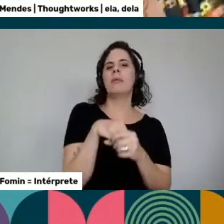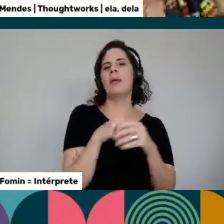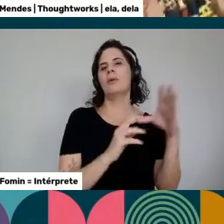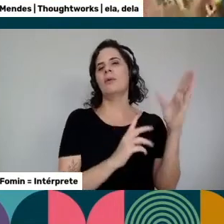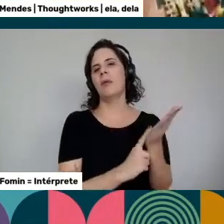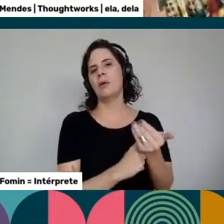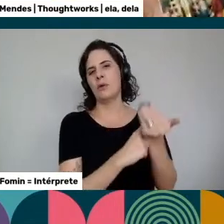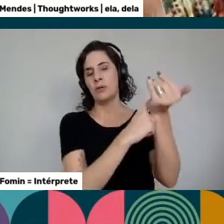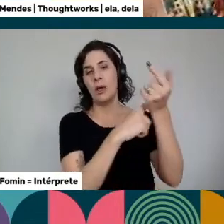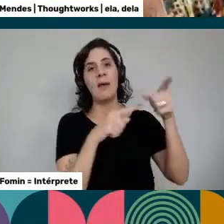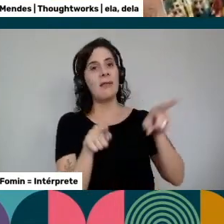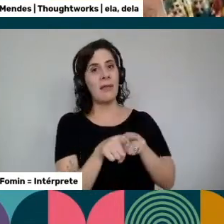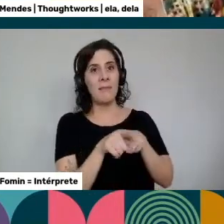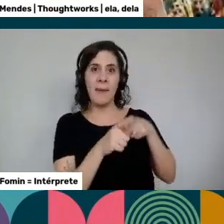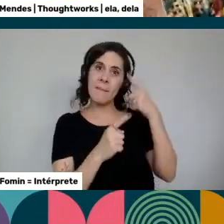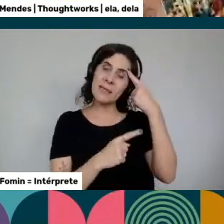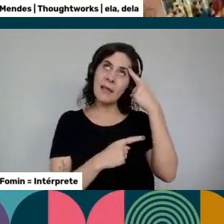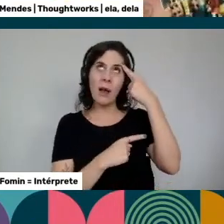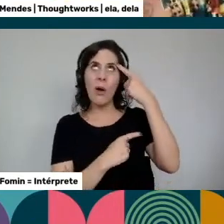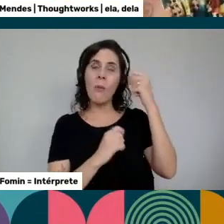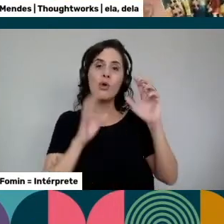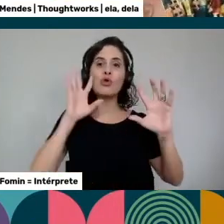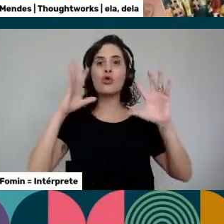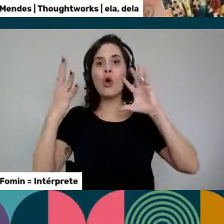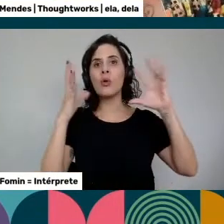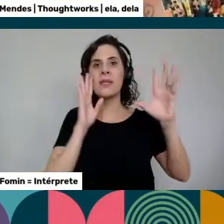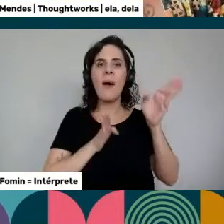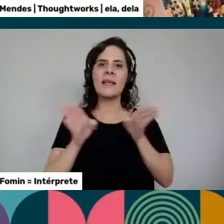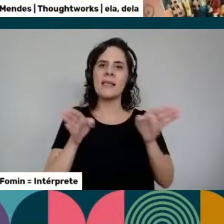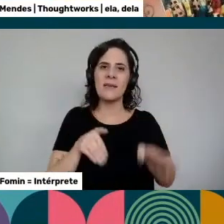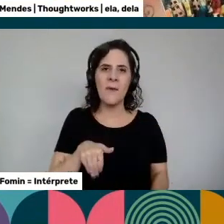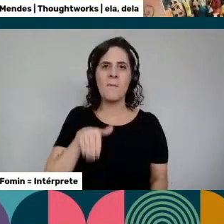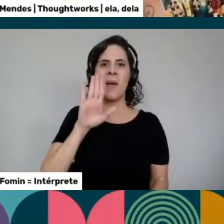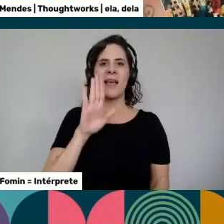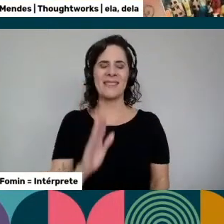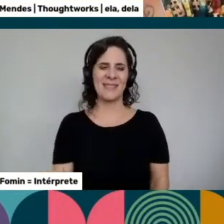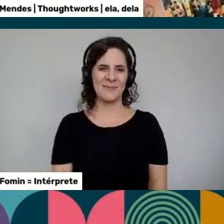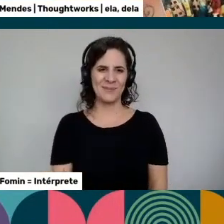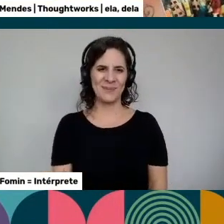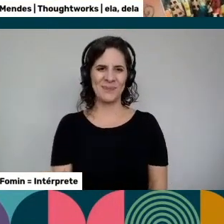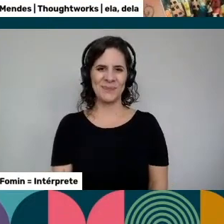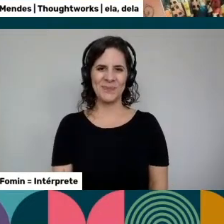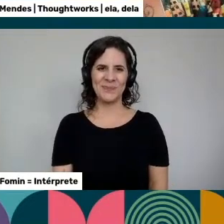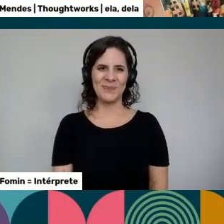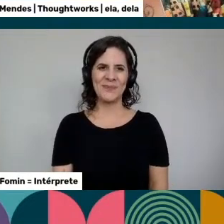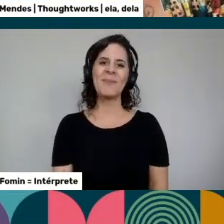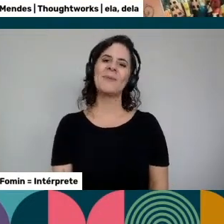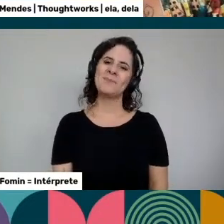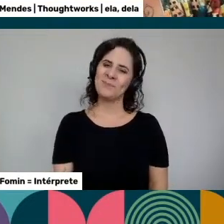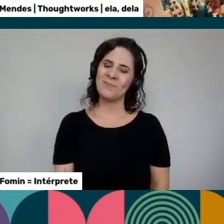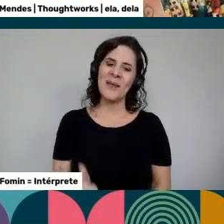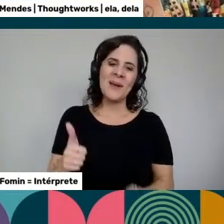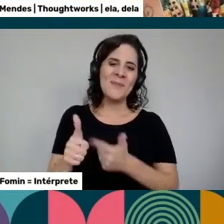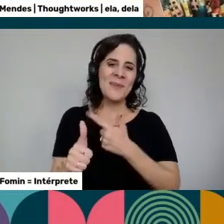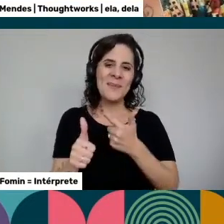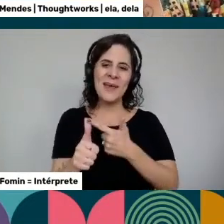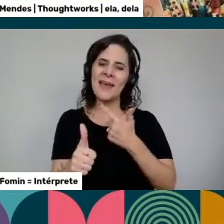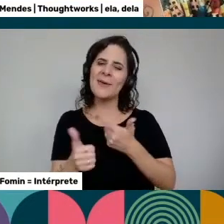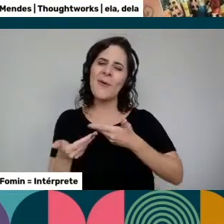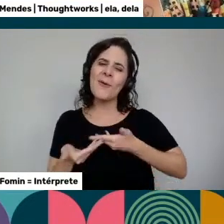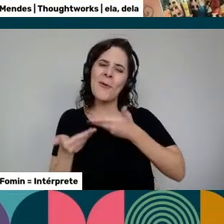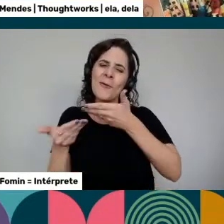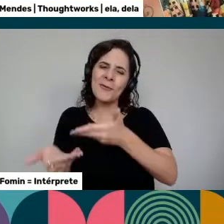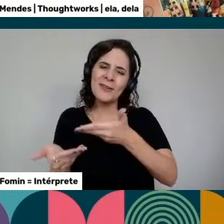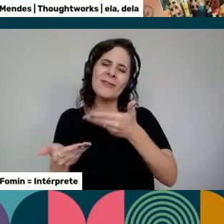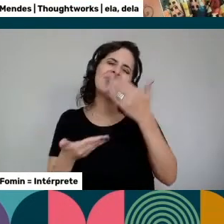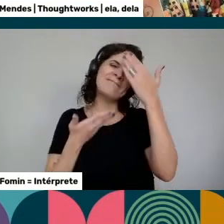para pensar em soluções mais acessíveis? Boa, Grazi. Bom, primeiro, obrigada pelo convite.